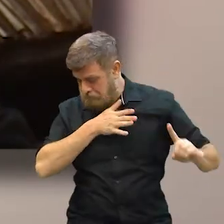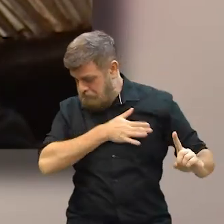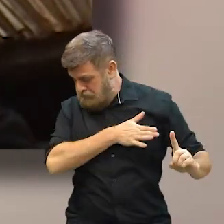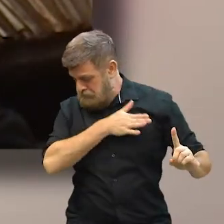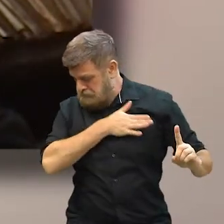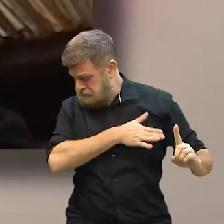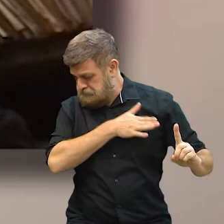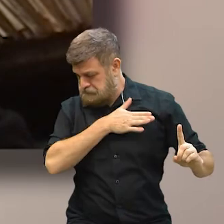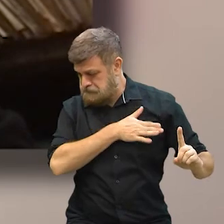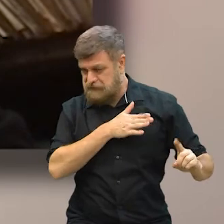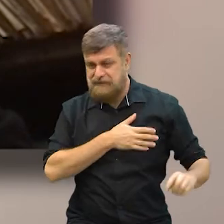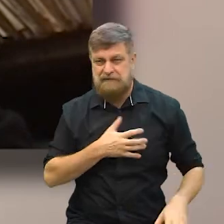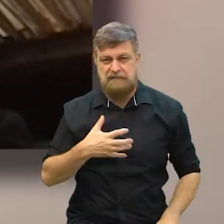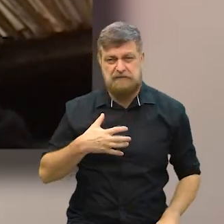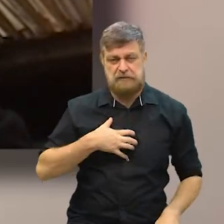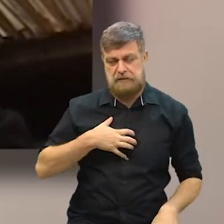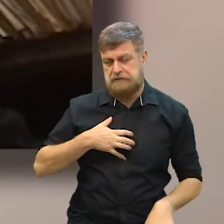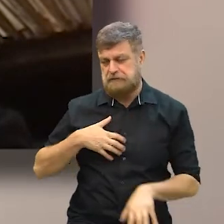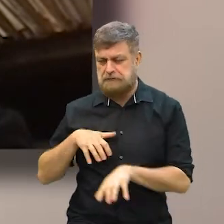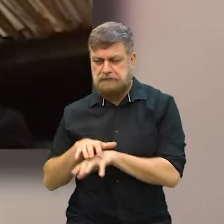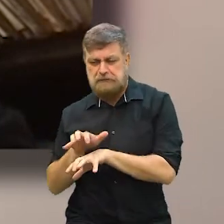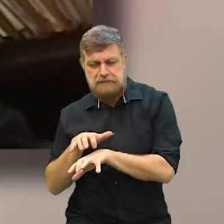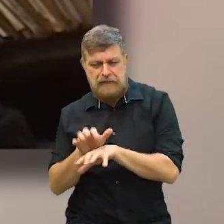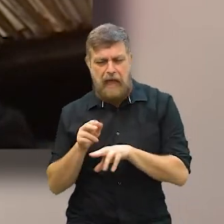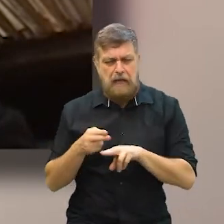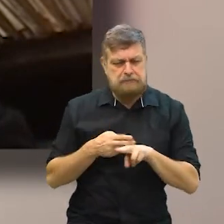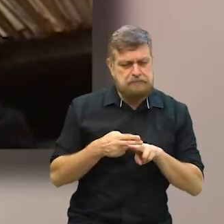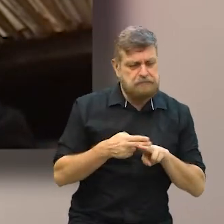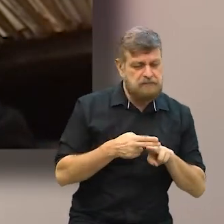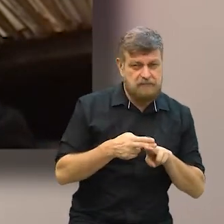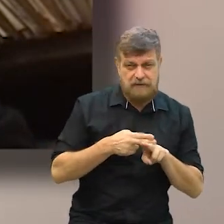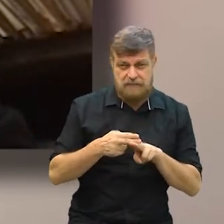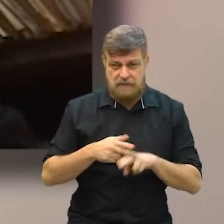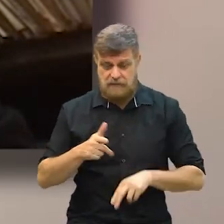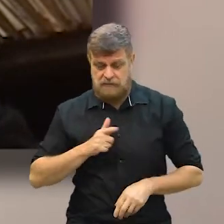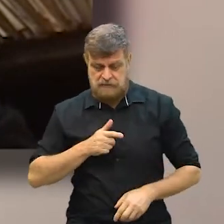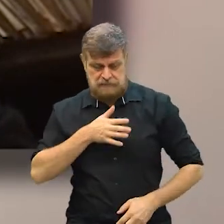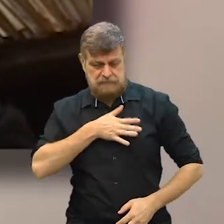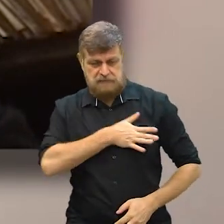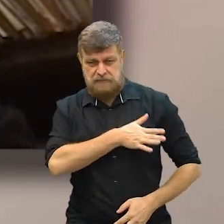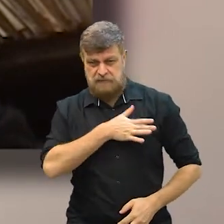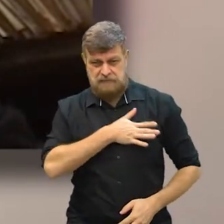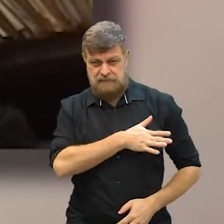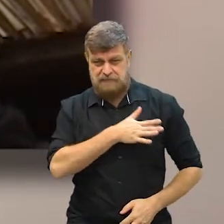com relação à forma de se fazer sexo, com o preconceito